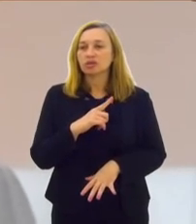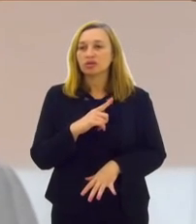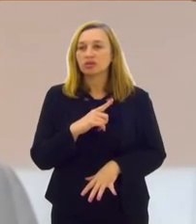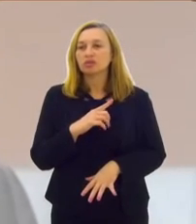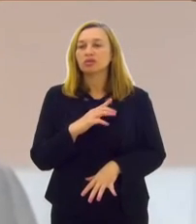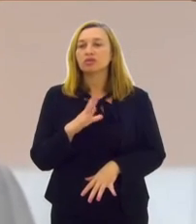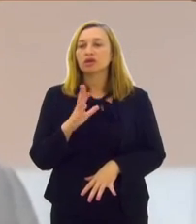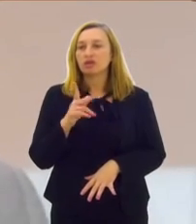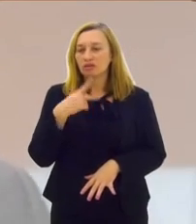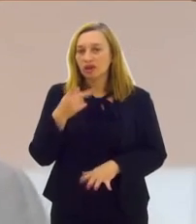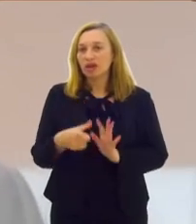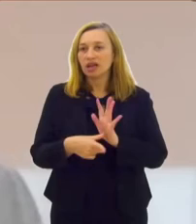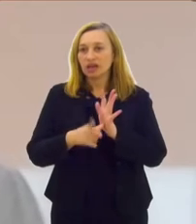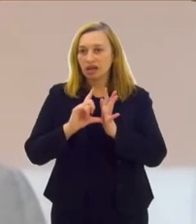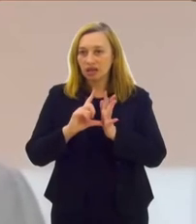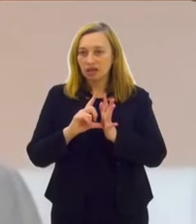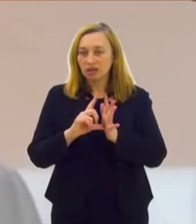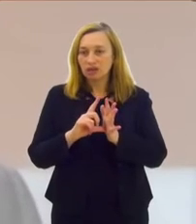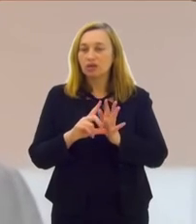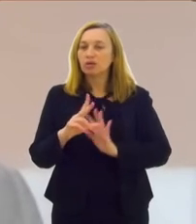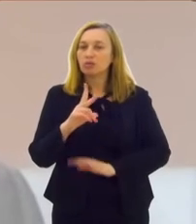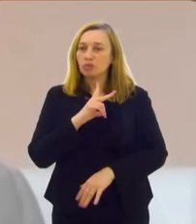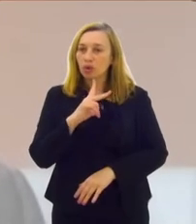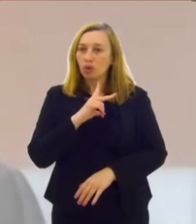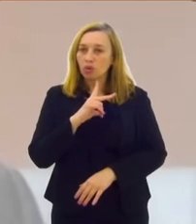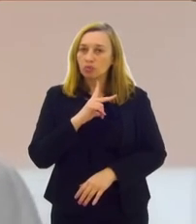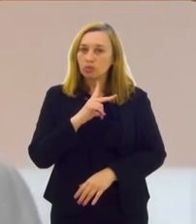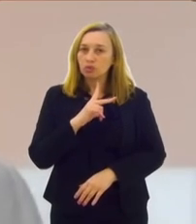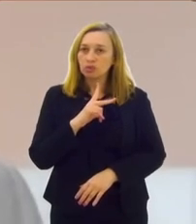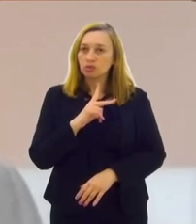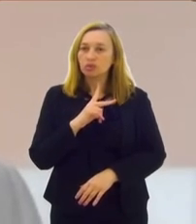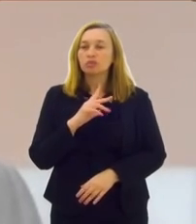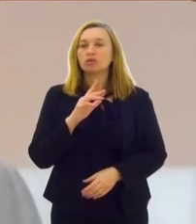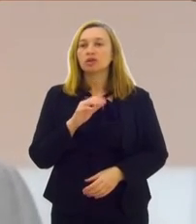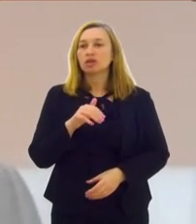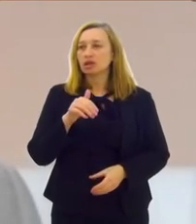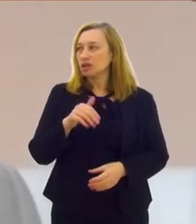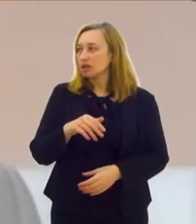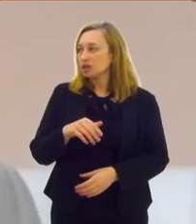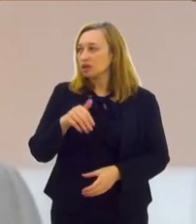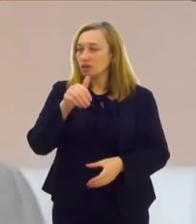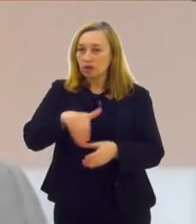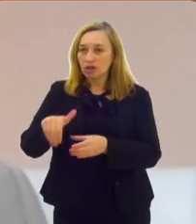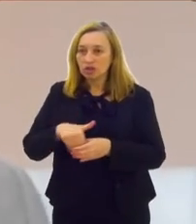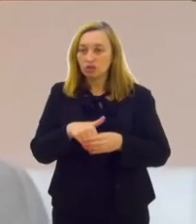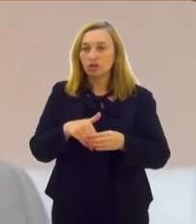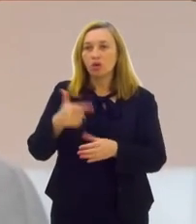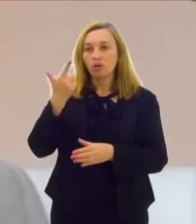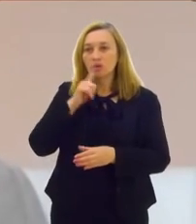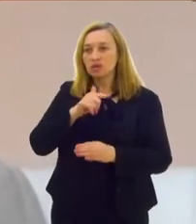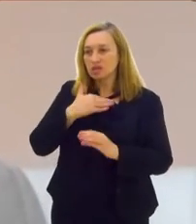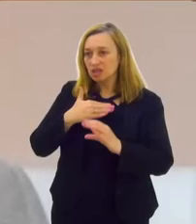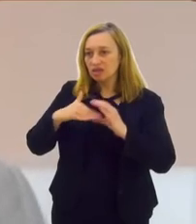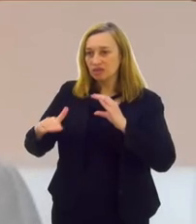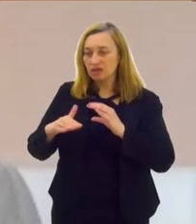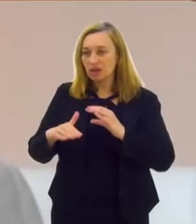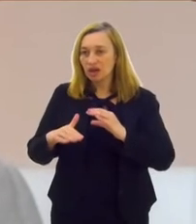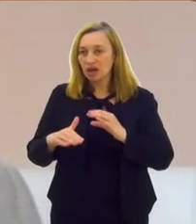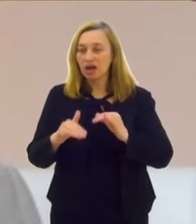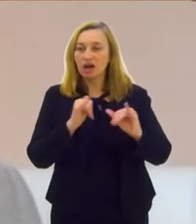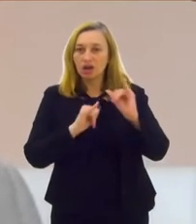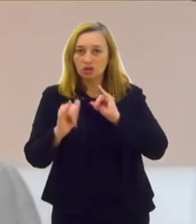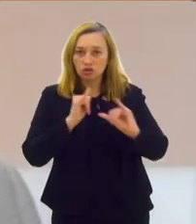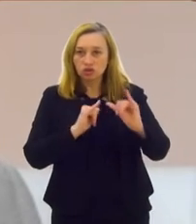como eu disse anteriormente, um sistema próprio para que o eleitor consiga enviar as